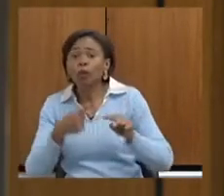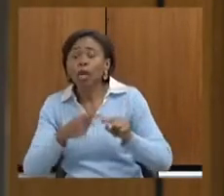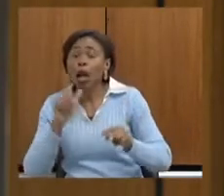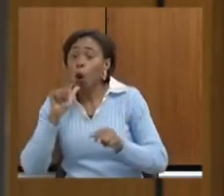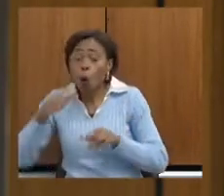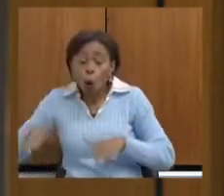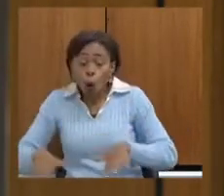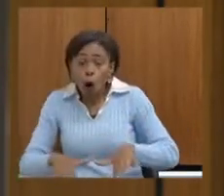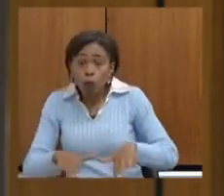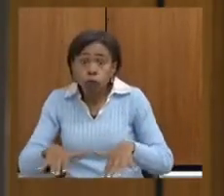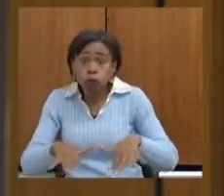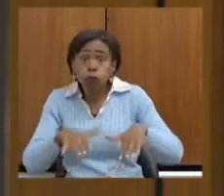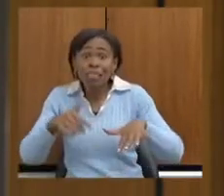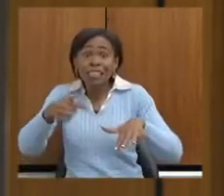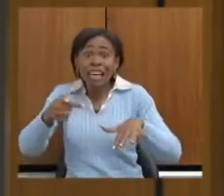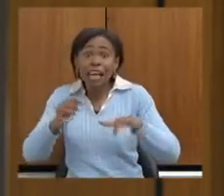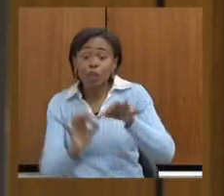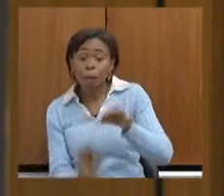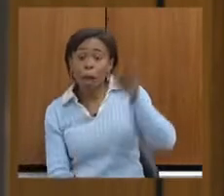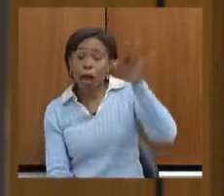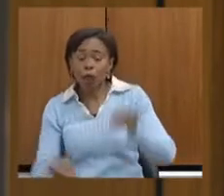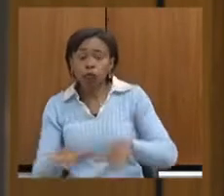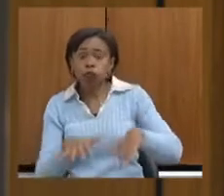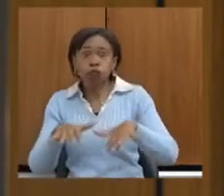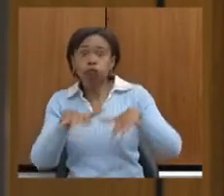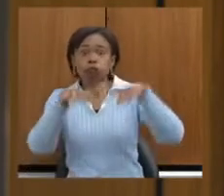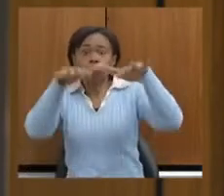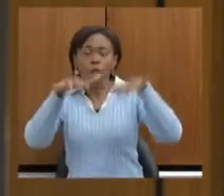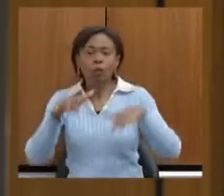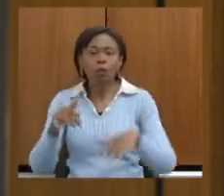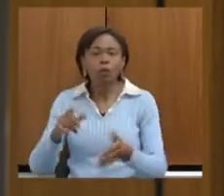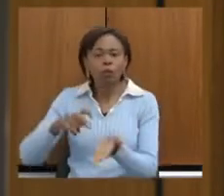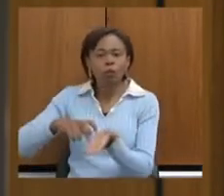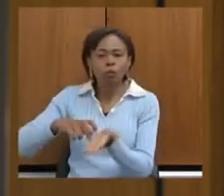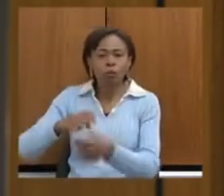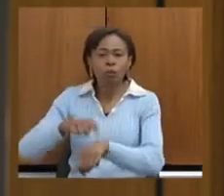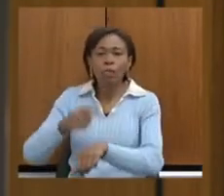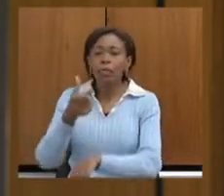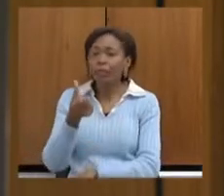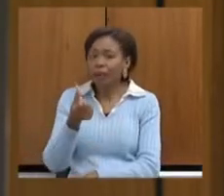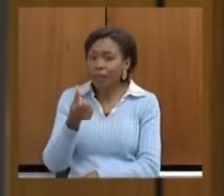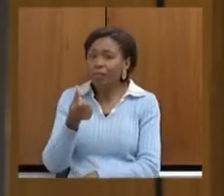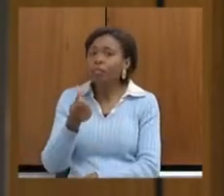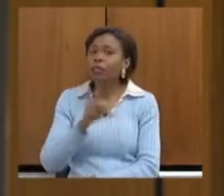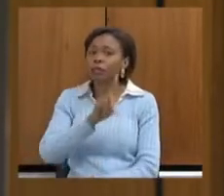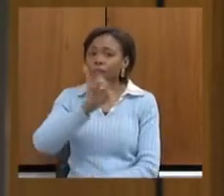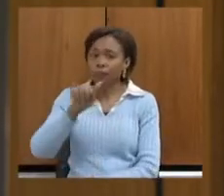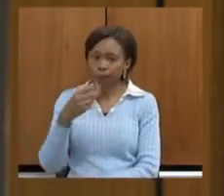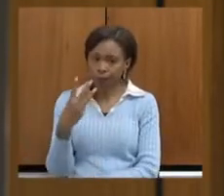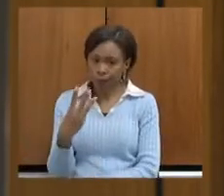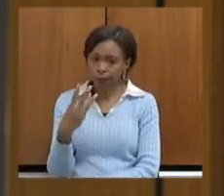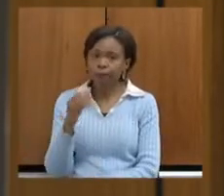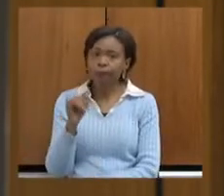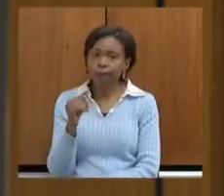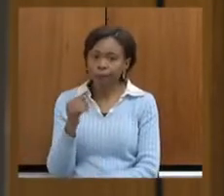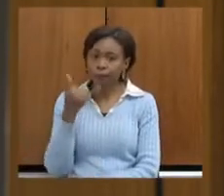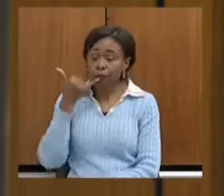me ligou para mim 6 horas da manhã dia três de Janeiro